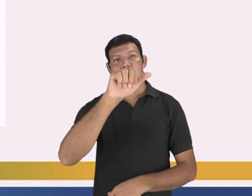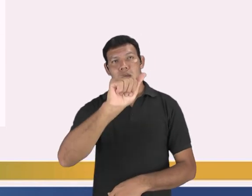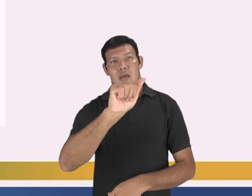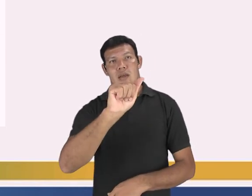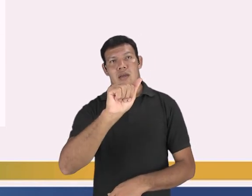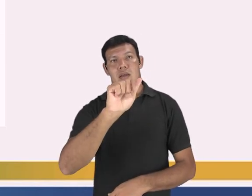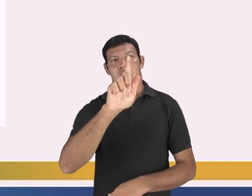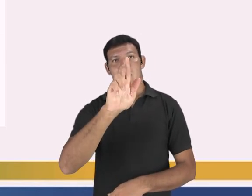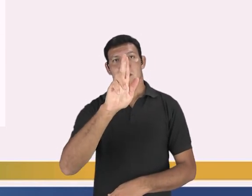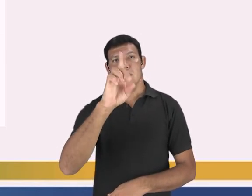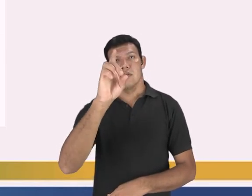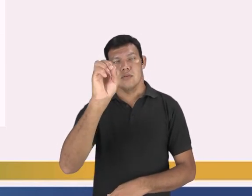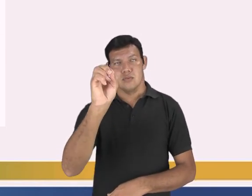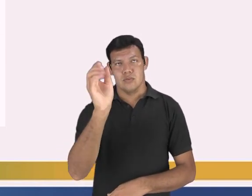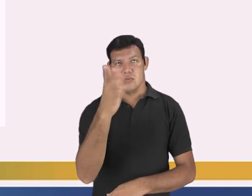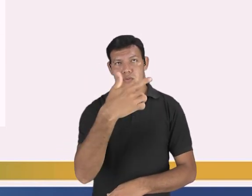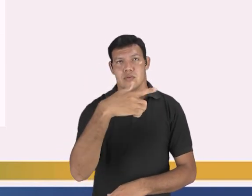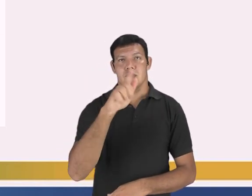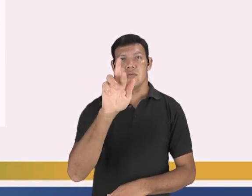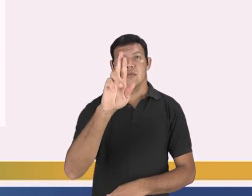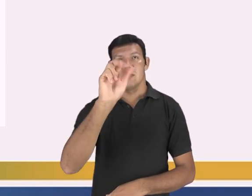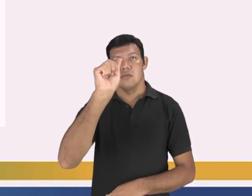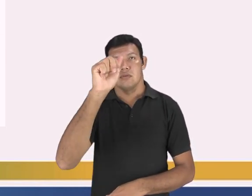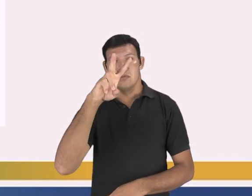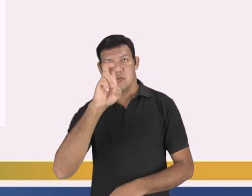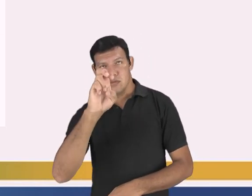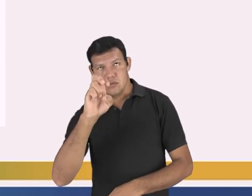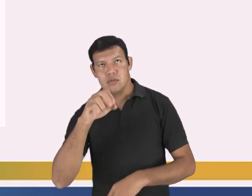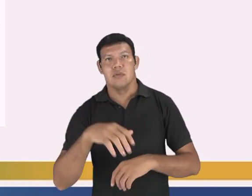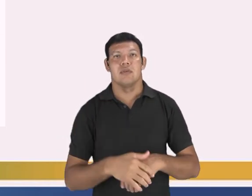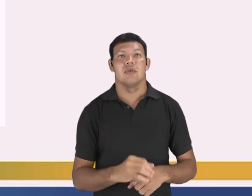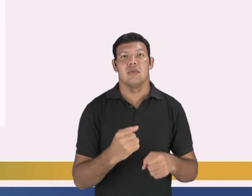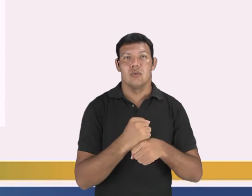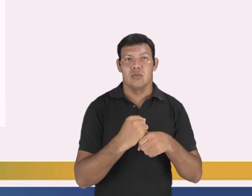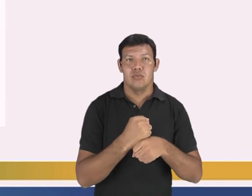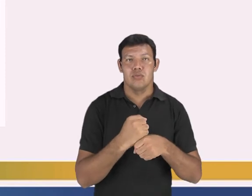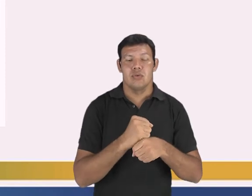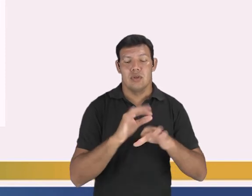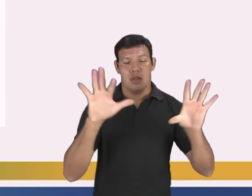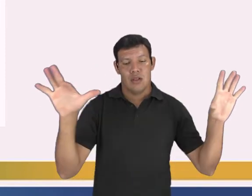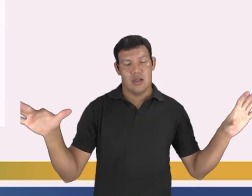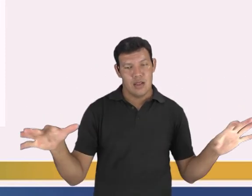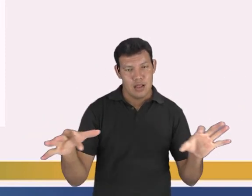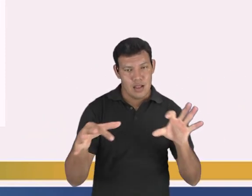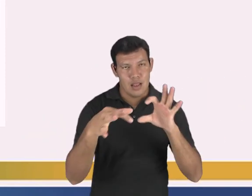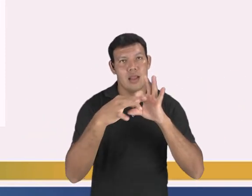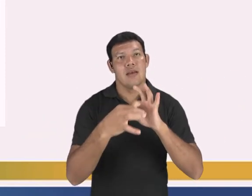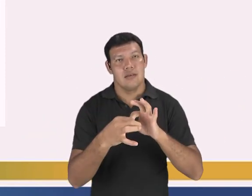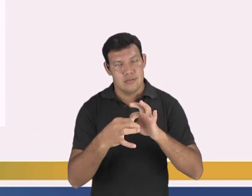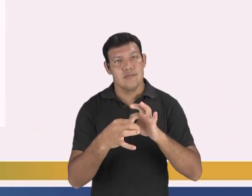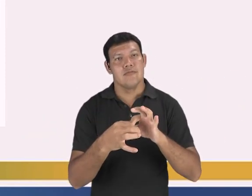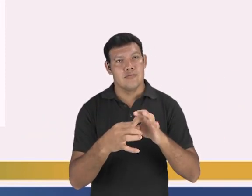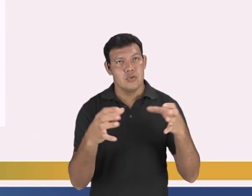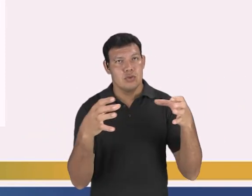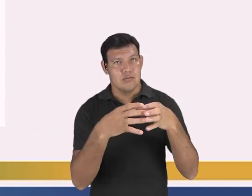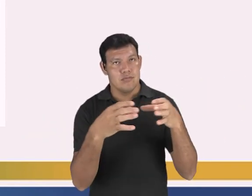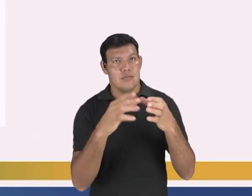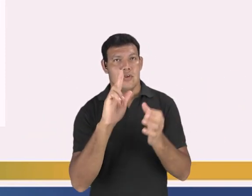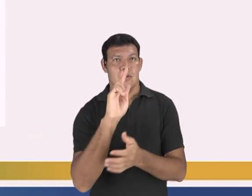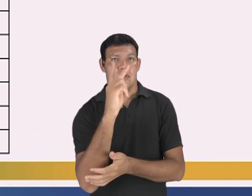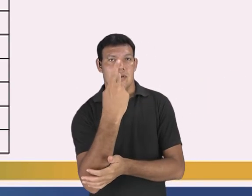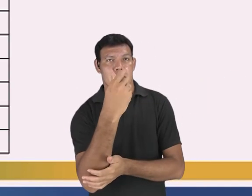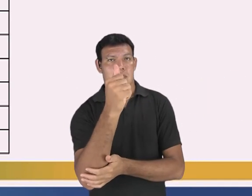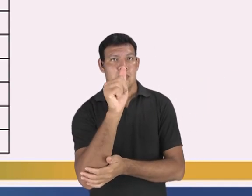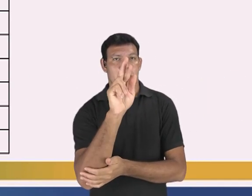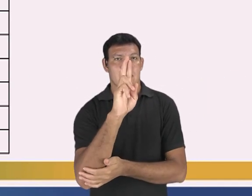a duração, que é o longo e o curto. Quando eu junto tudo isso, eu tenho a minha harmonia, eu tenho a melodia e